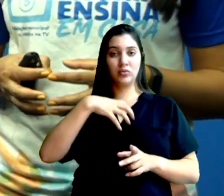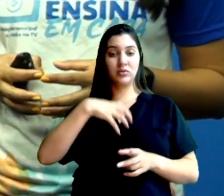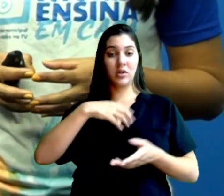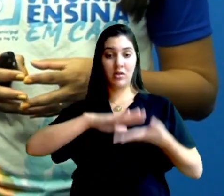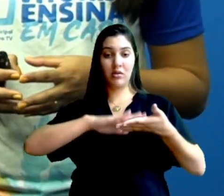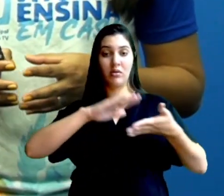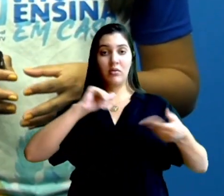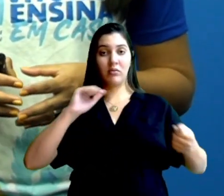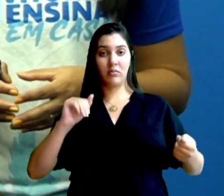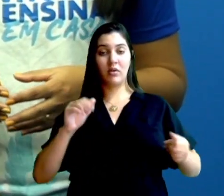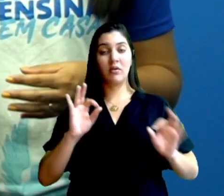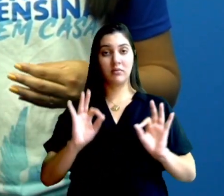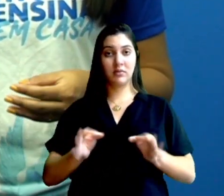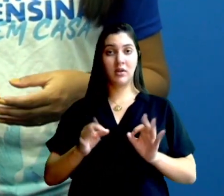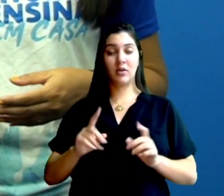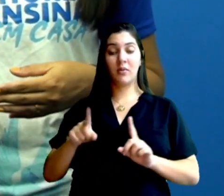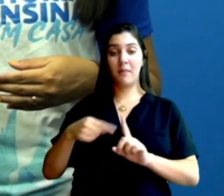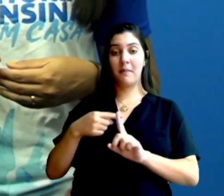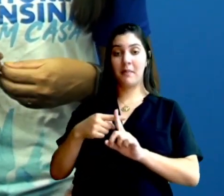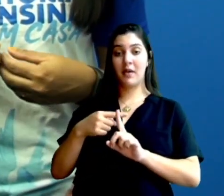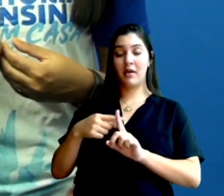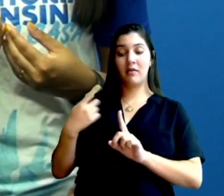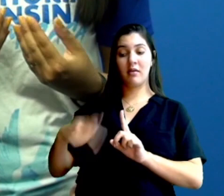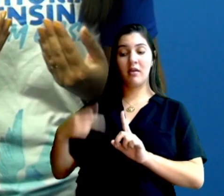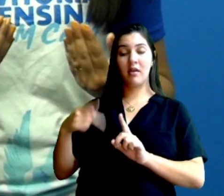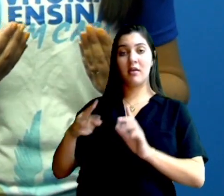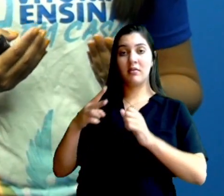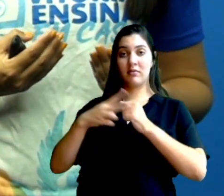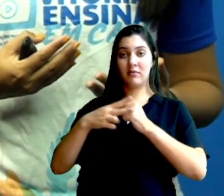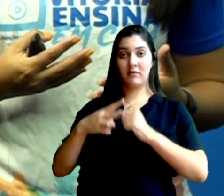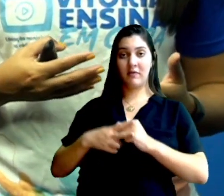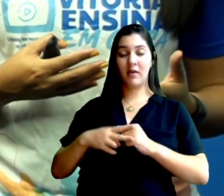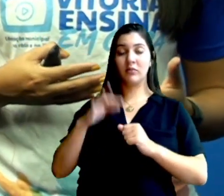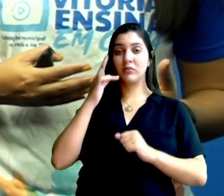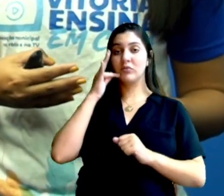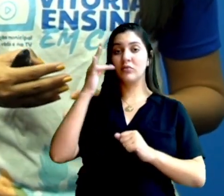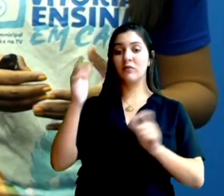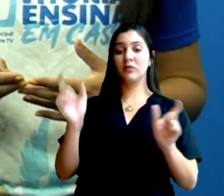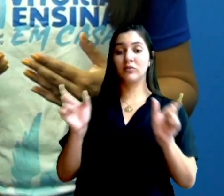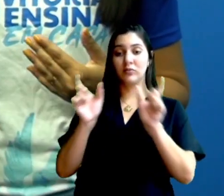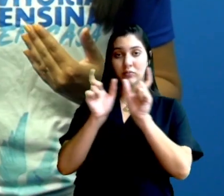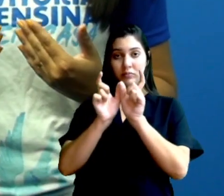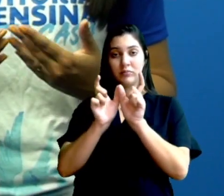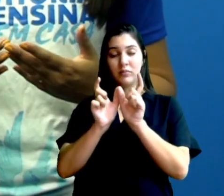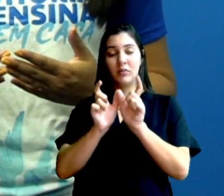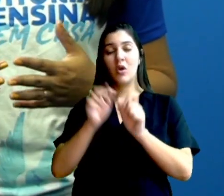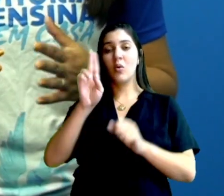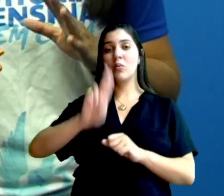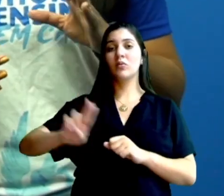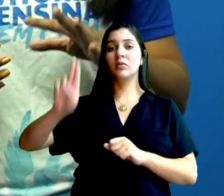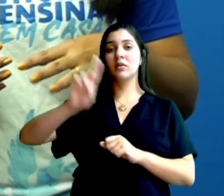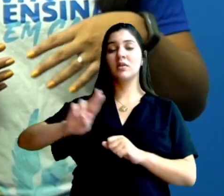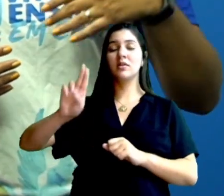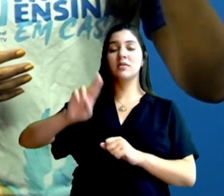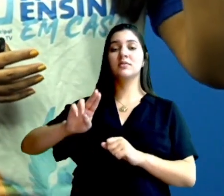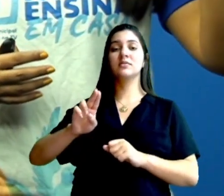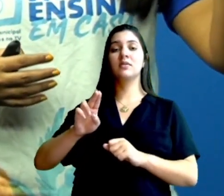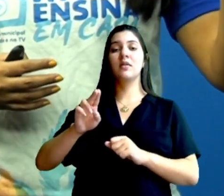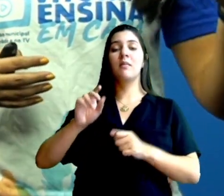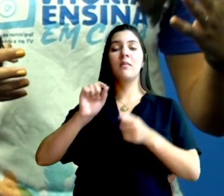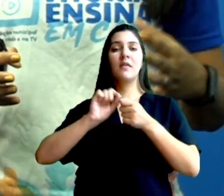do espanhol, certo? Mas esses verbos no futuro composto, a gente utiliza ele para